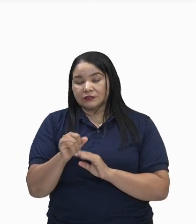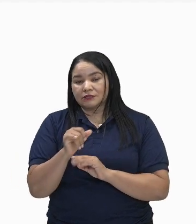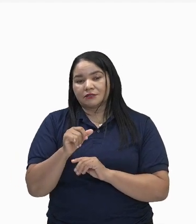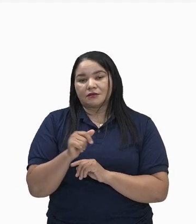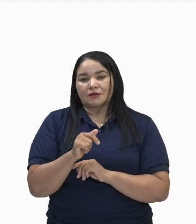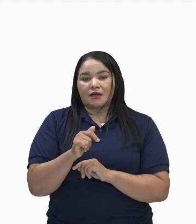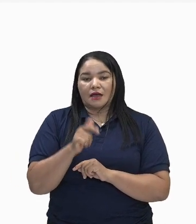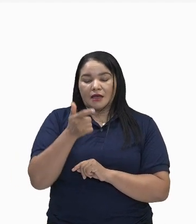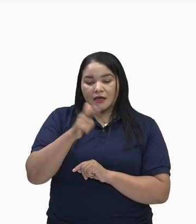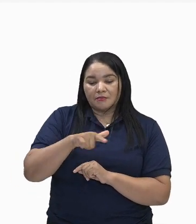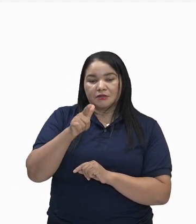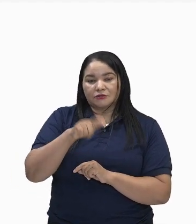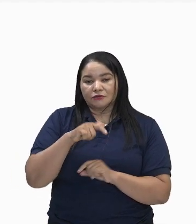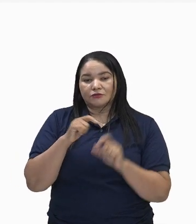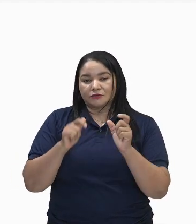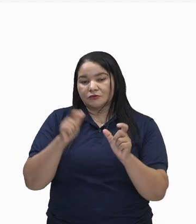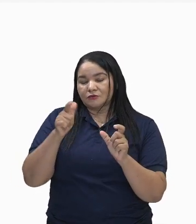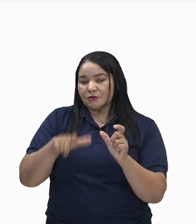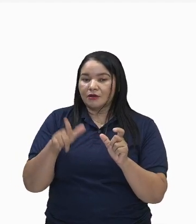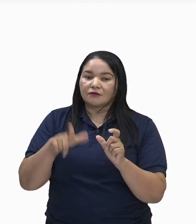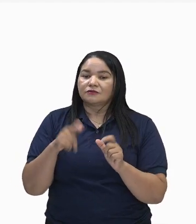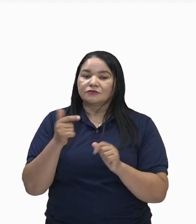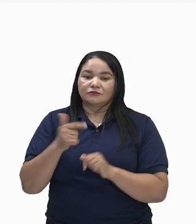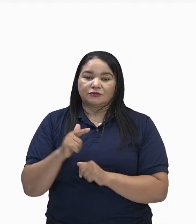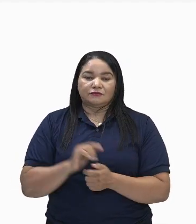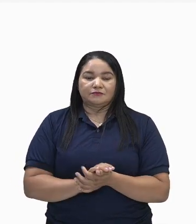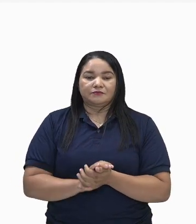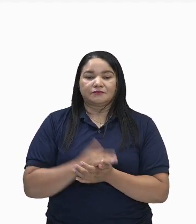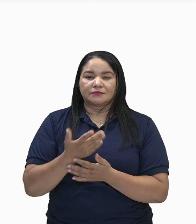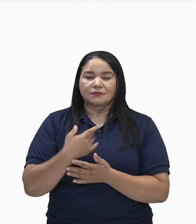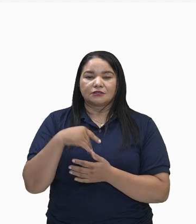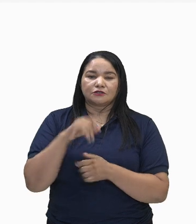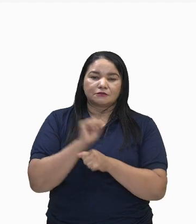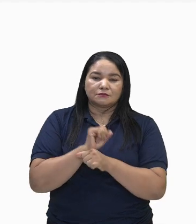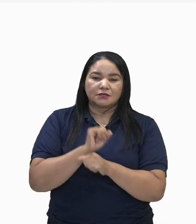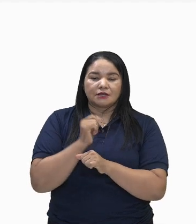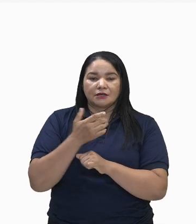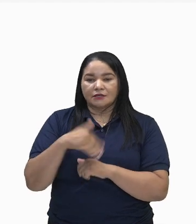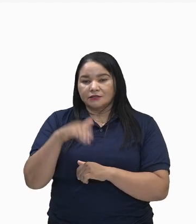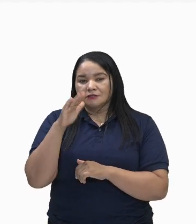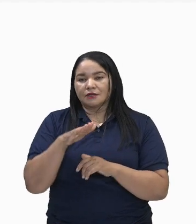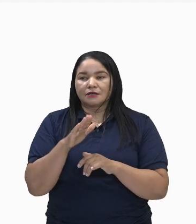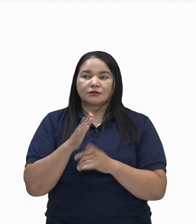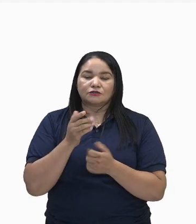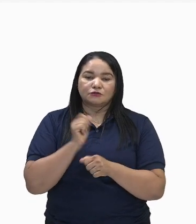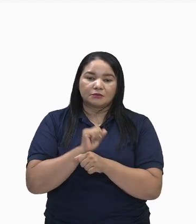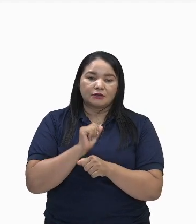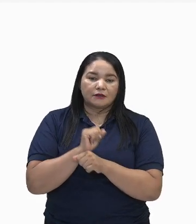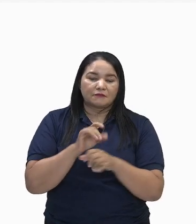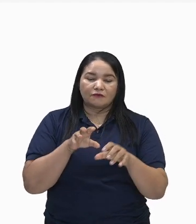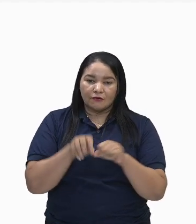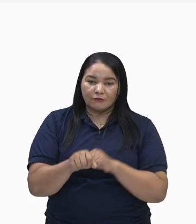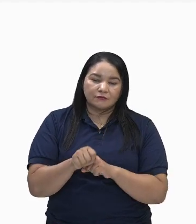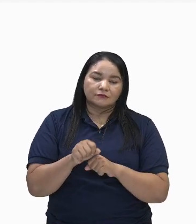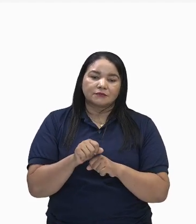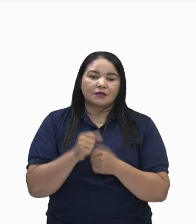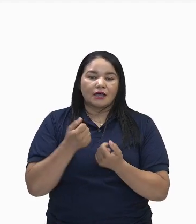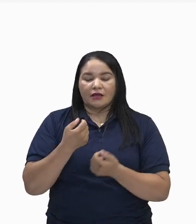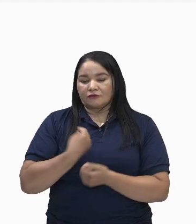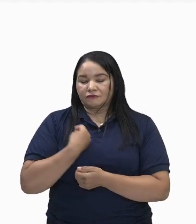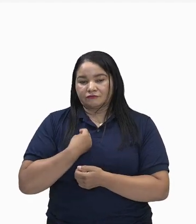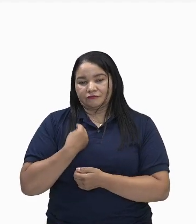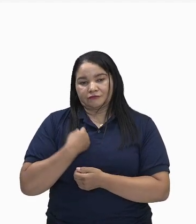as repetições. Esperei crescer, me formar, ganhar dinheiro e acabei nunca vivendo, né? Nunca